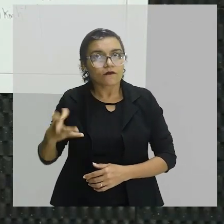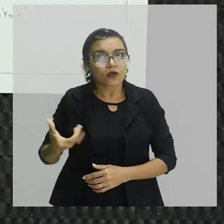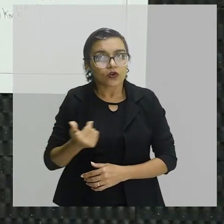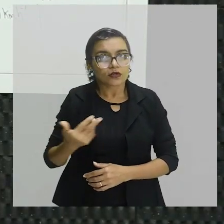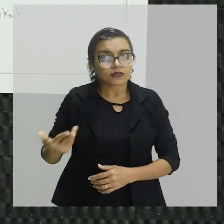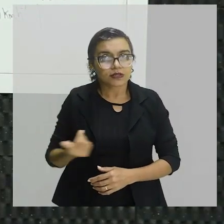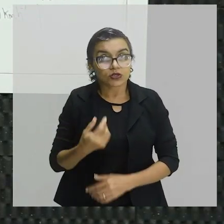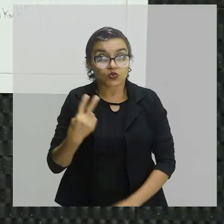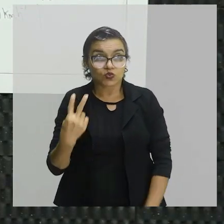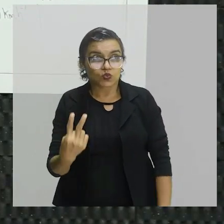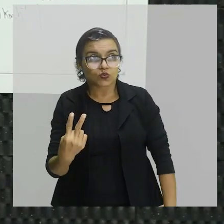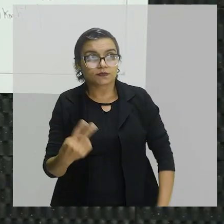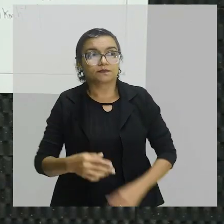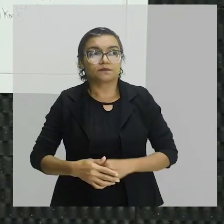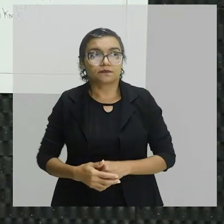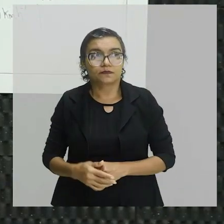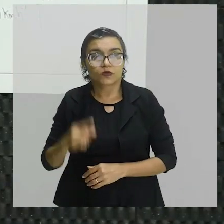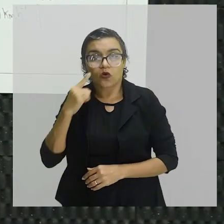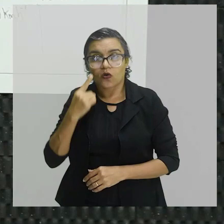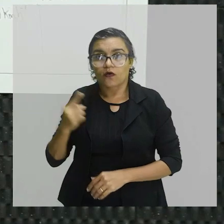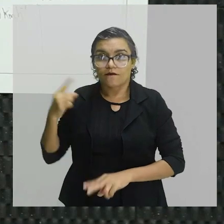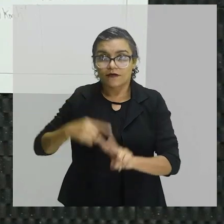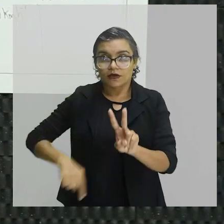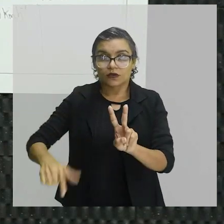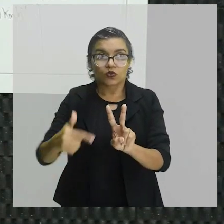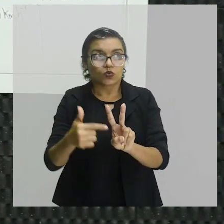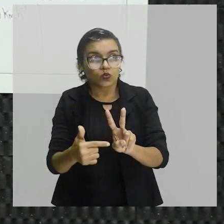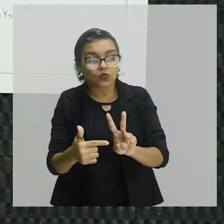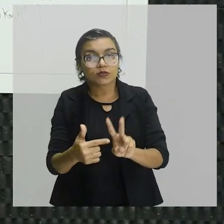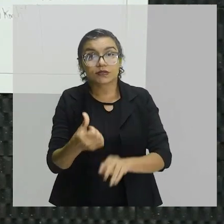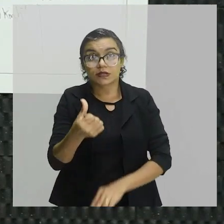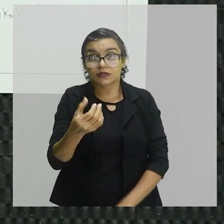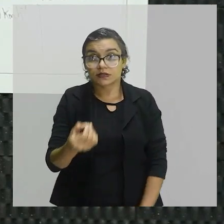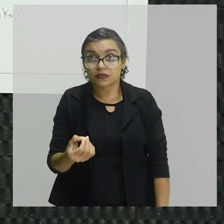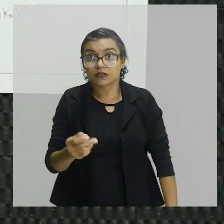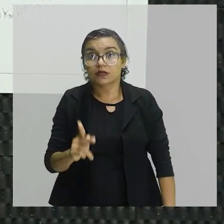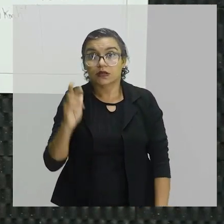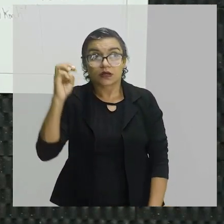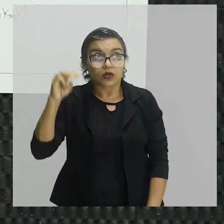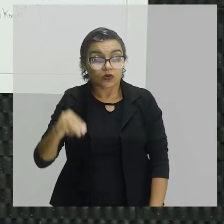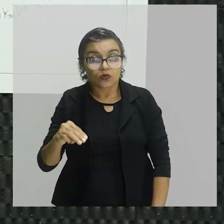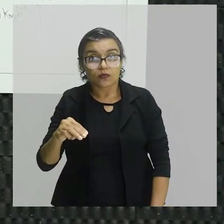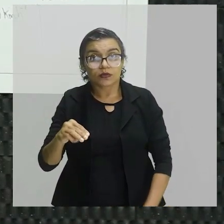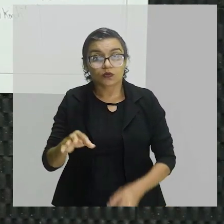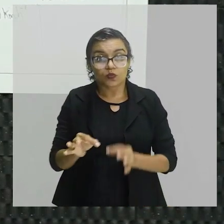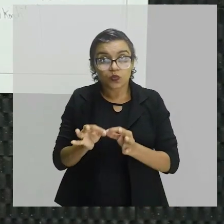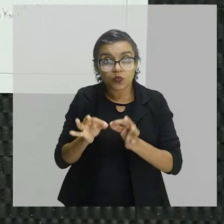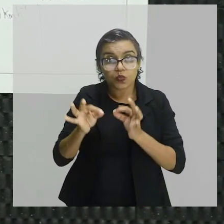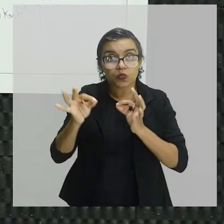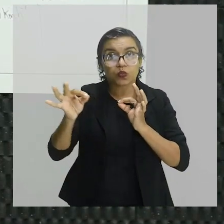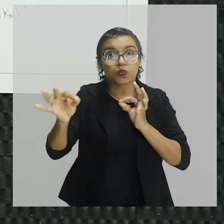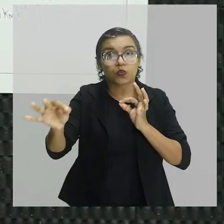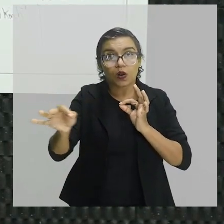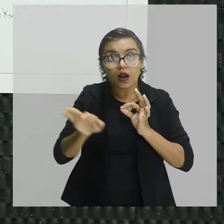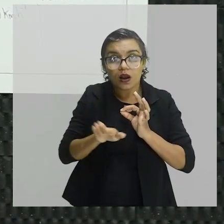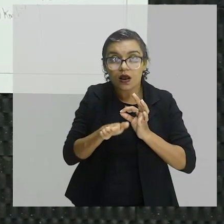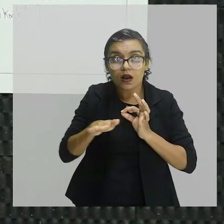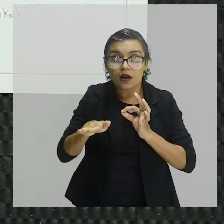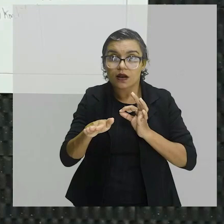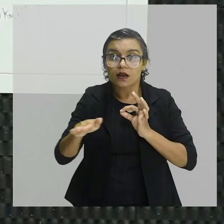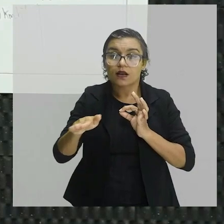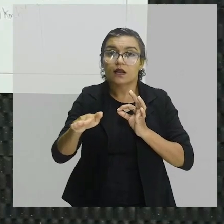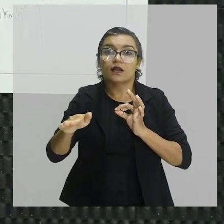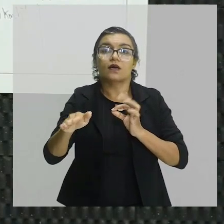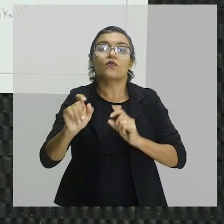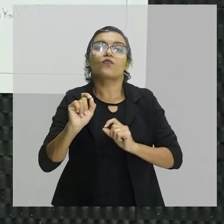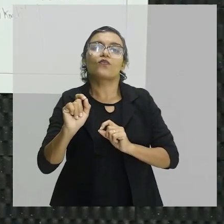2, 60 km por hora, e ele vai percorrer um espaço, no caso, de,